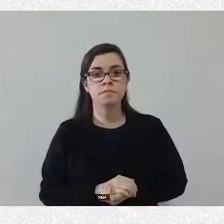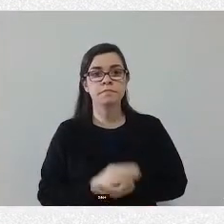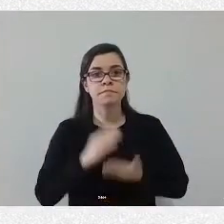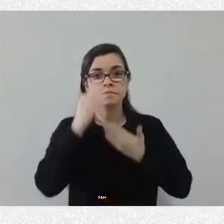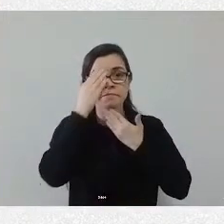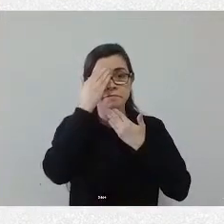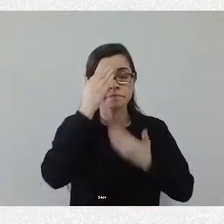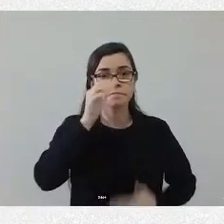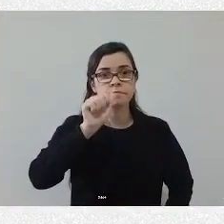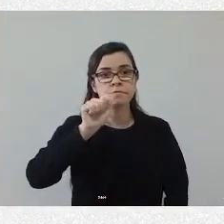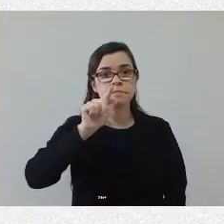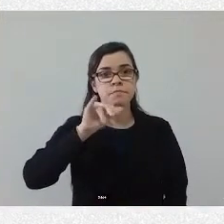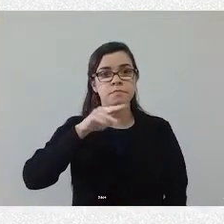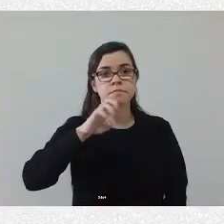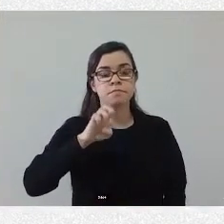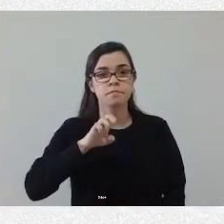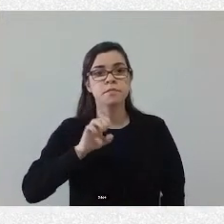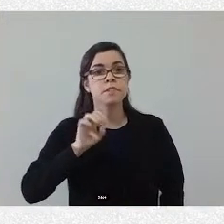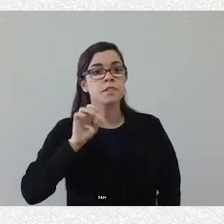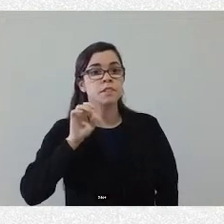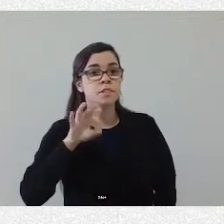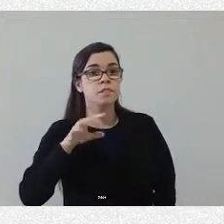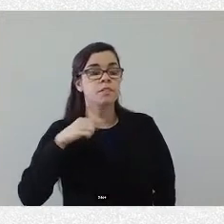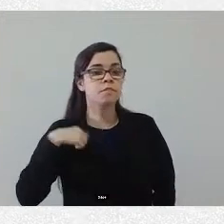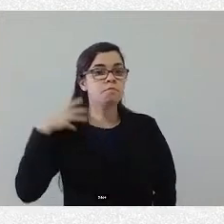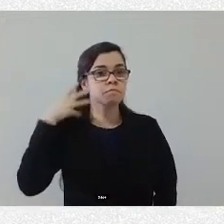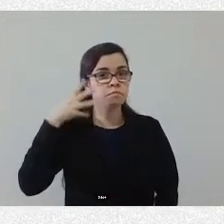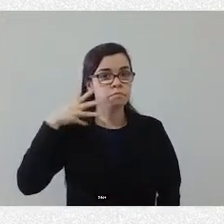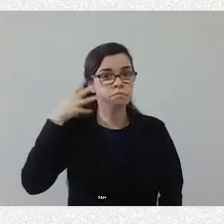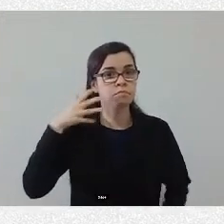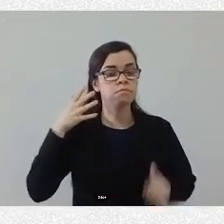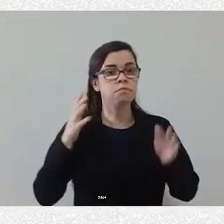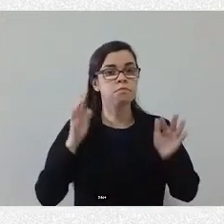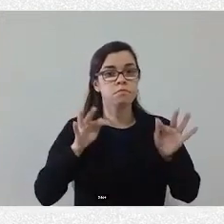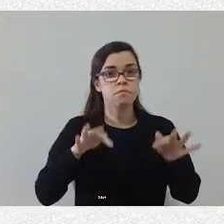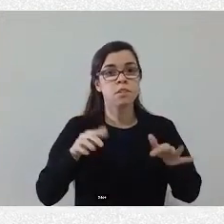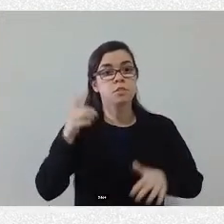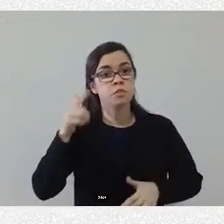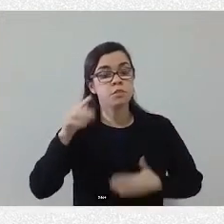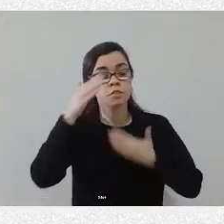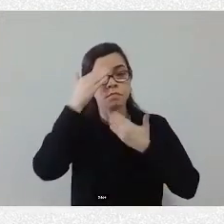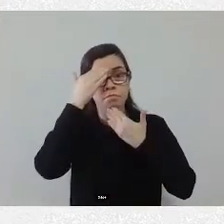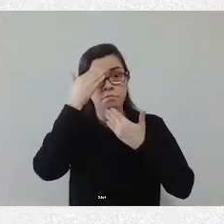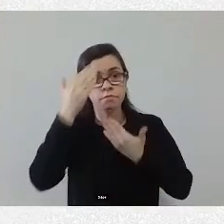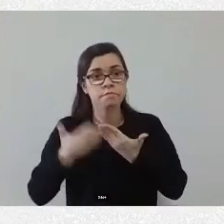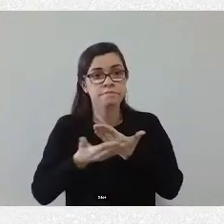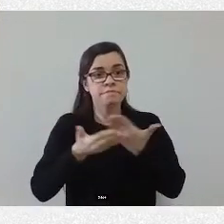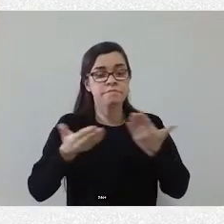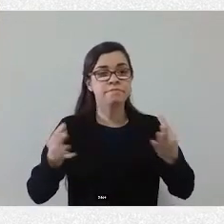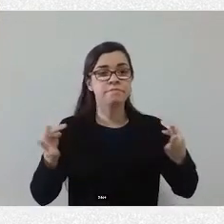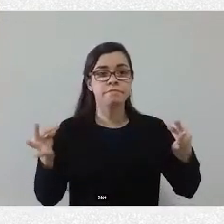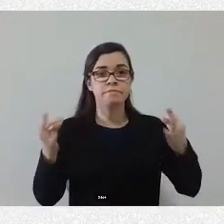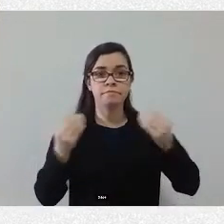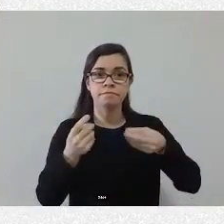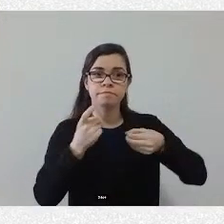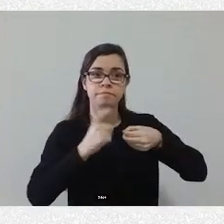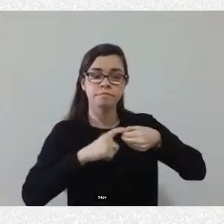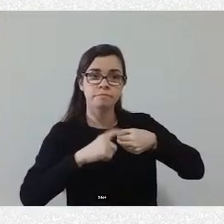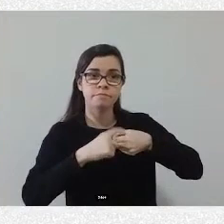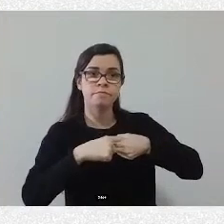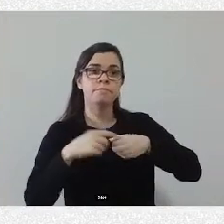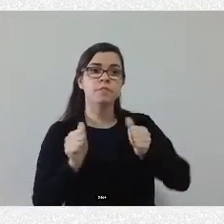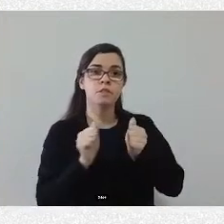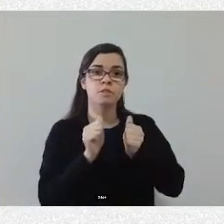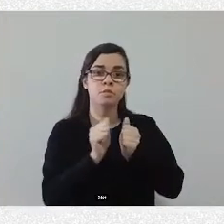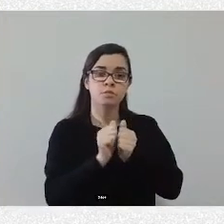Aline. Apenas uma palavra de conclusão para mais uma vez agradecer a todos os parceiros que estão aqui no dispositivo virtual e